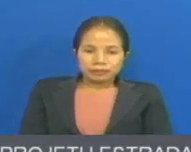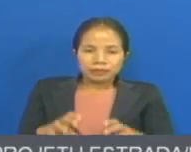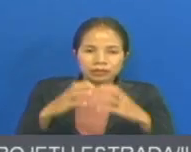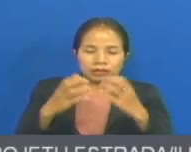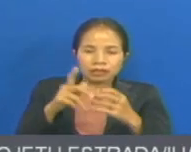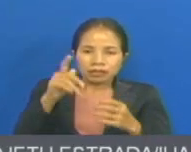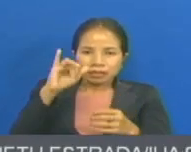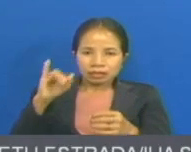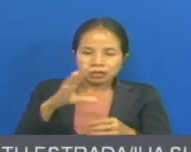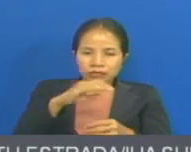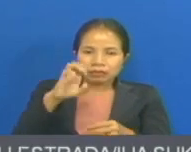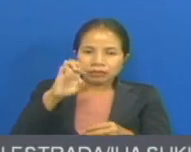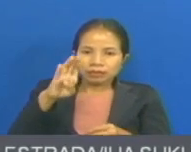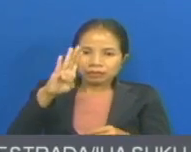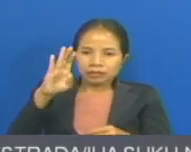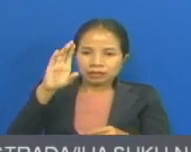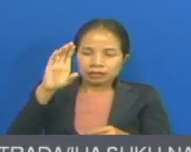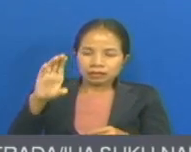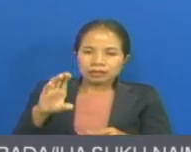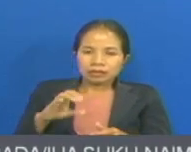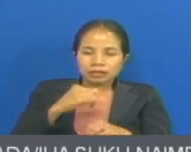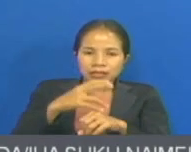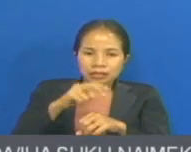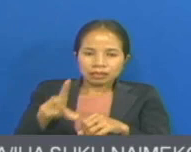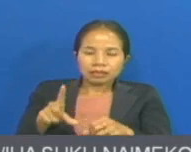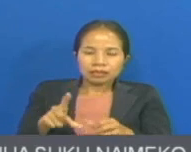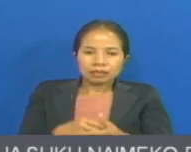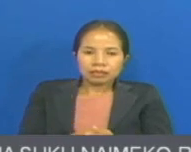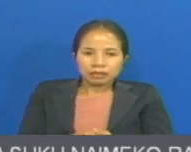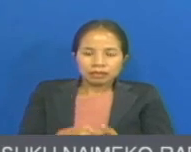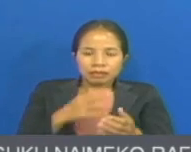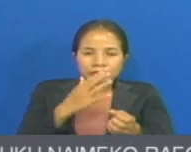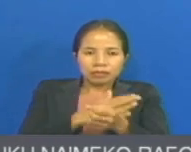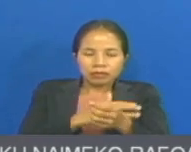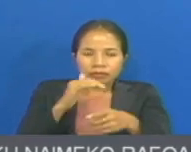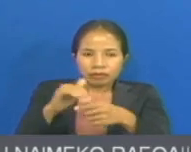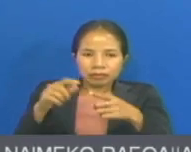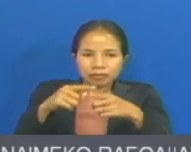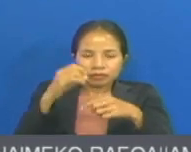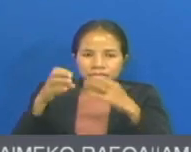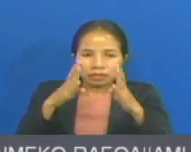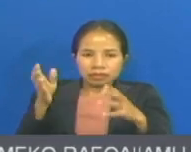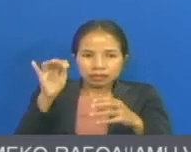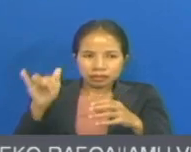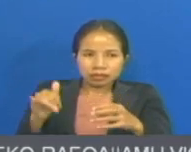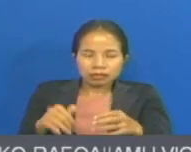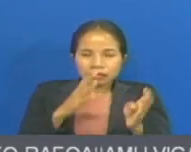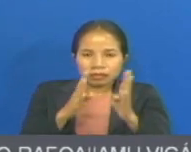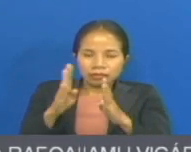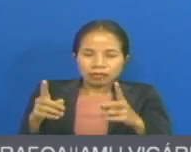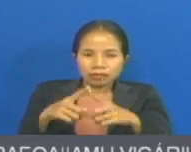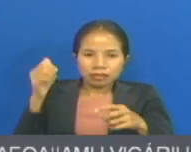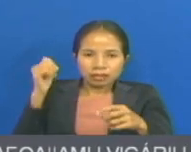Conselho Imprensa ou ABC International Development Strategy promove a formação da jornalista Sira. Hodi prepara